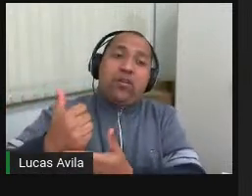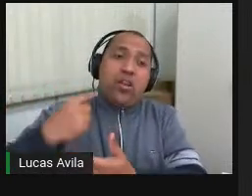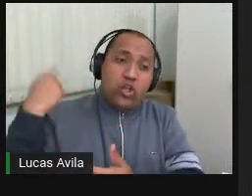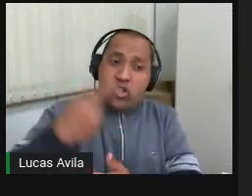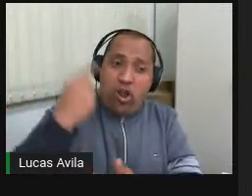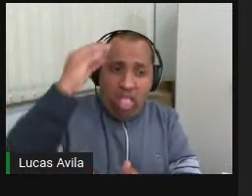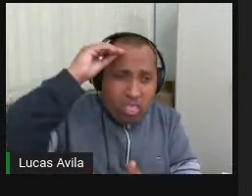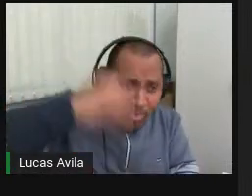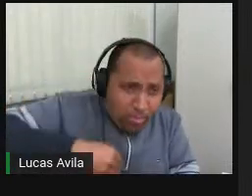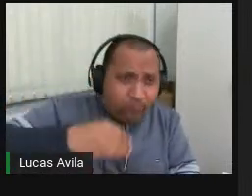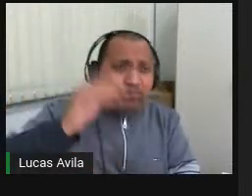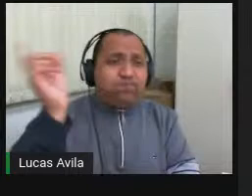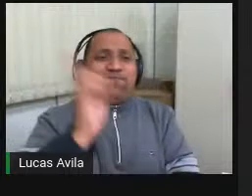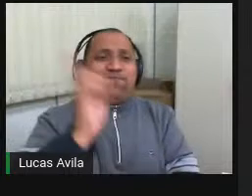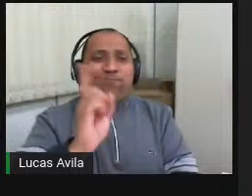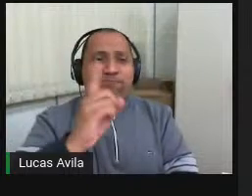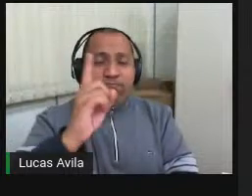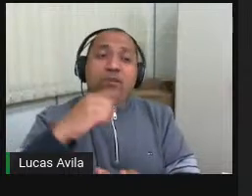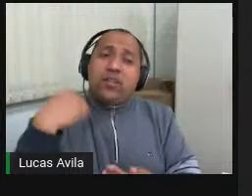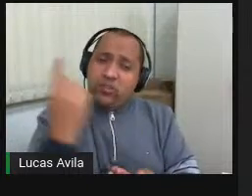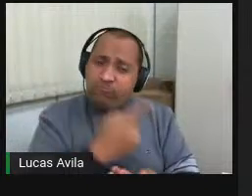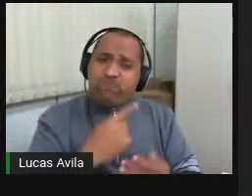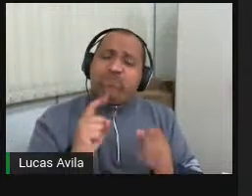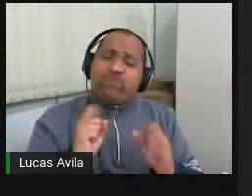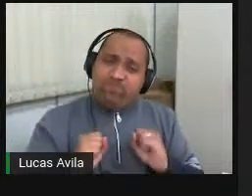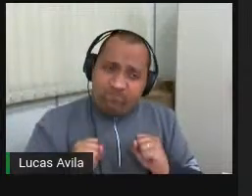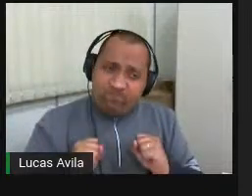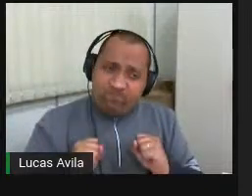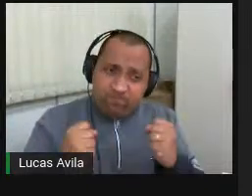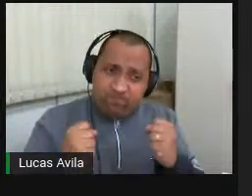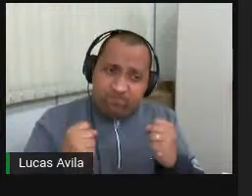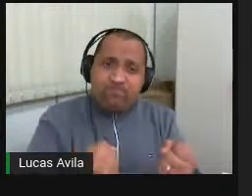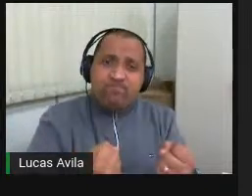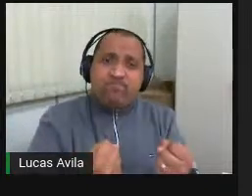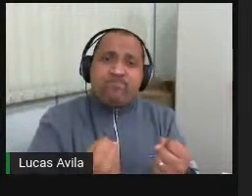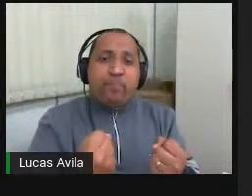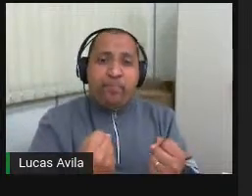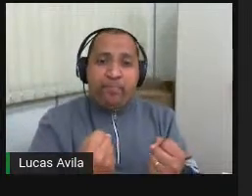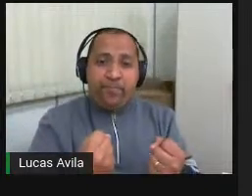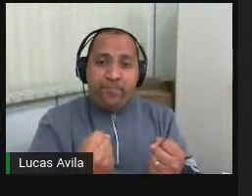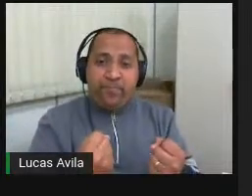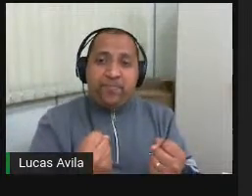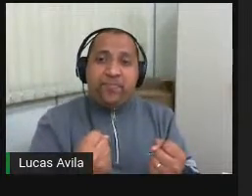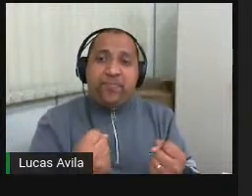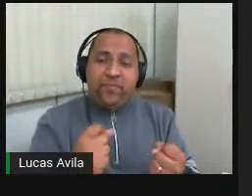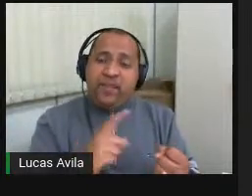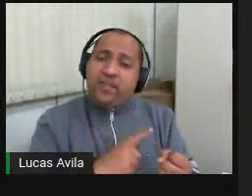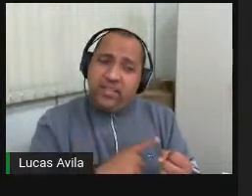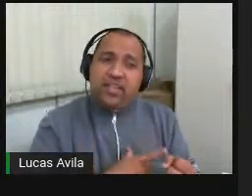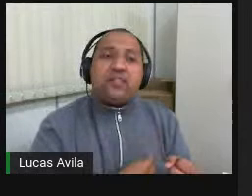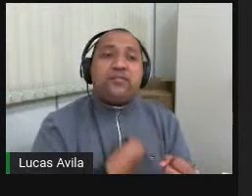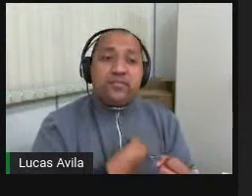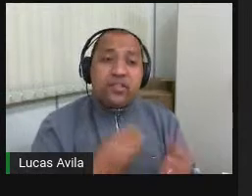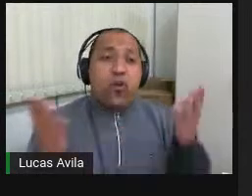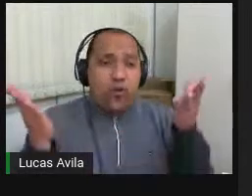desistir e buscar esse resultado que estamos vivendo no dia de hoje. Obrigada.